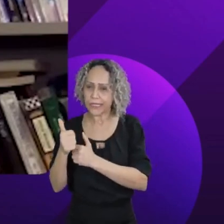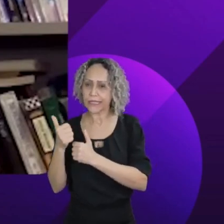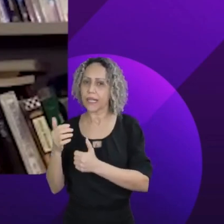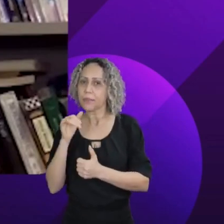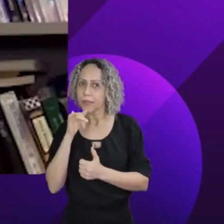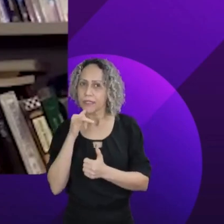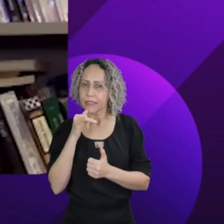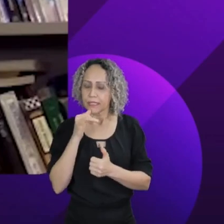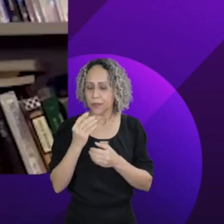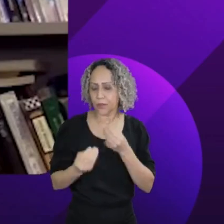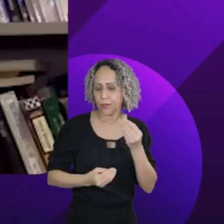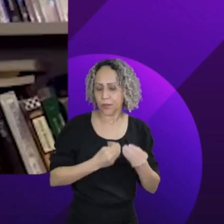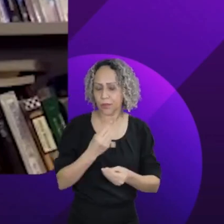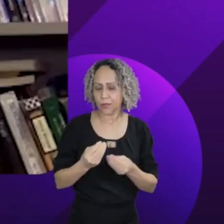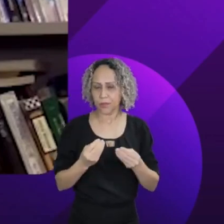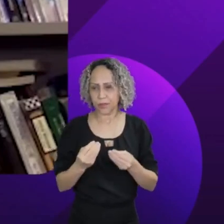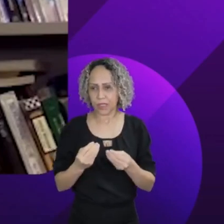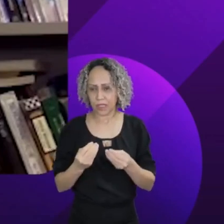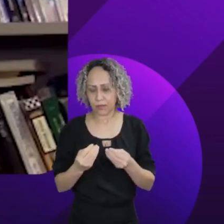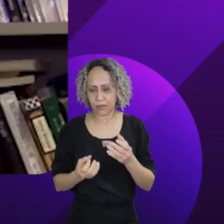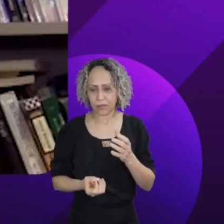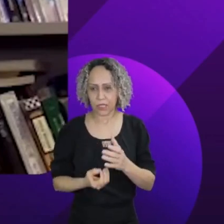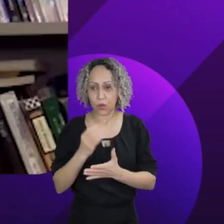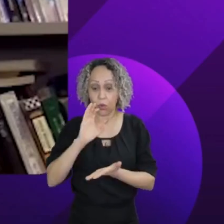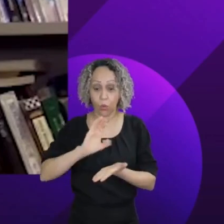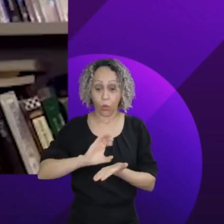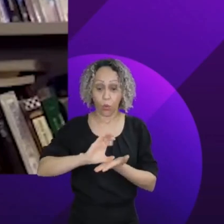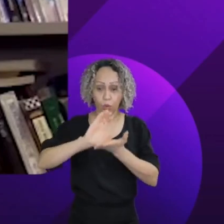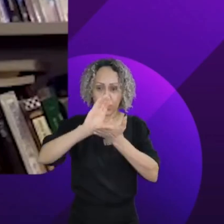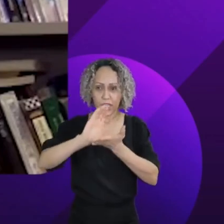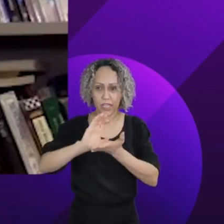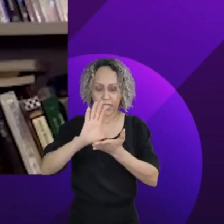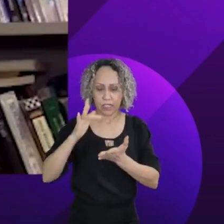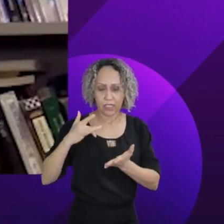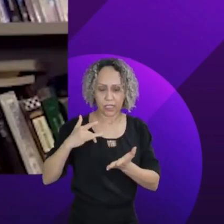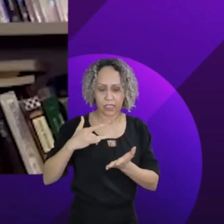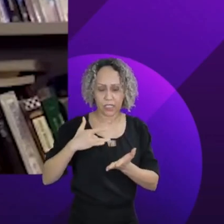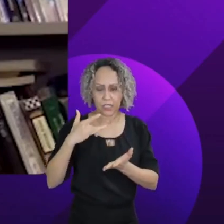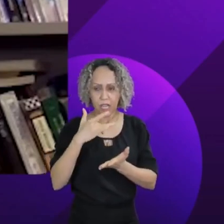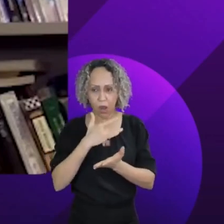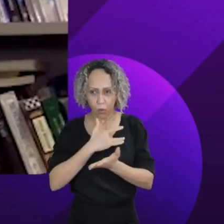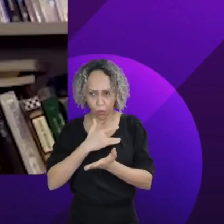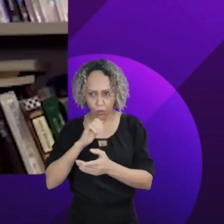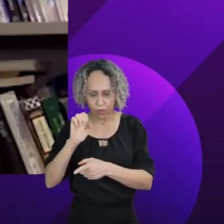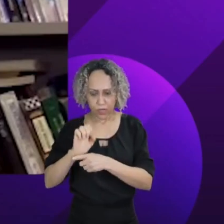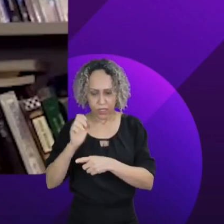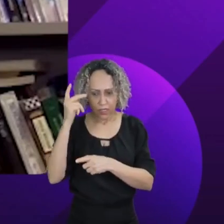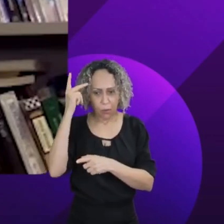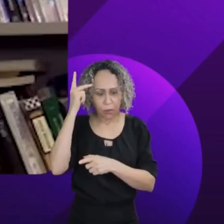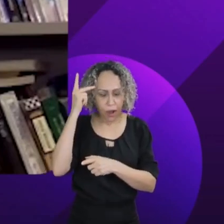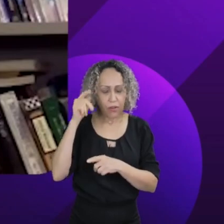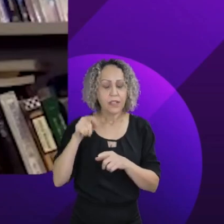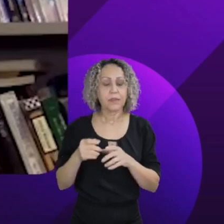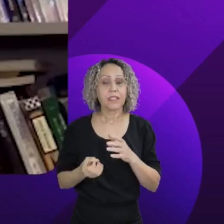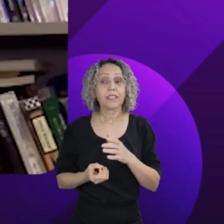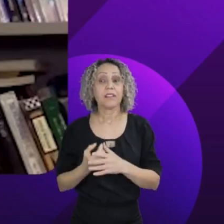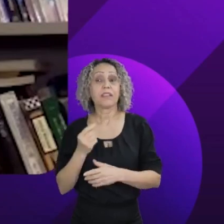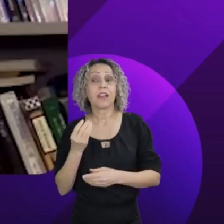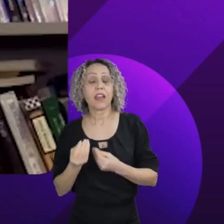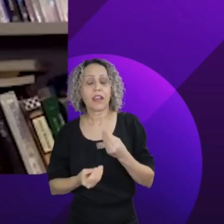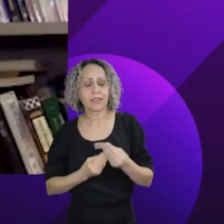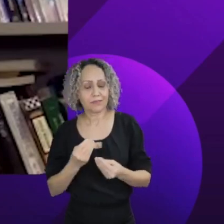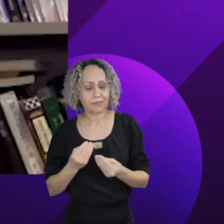Conselho instituiu a Comissão Municipal de Saúde da População Negra, né? Então, além da